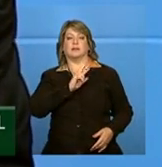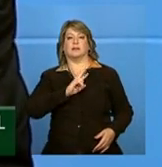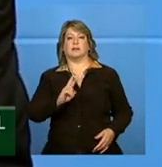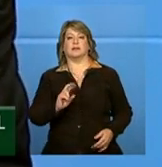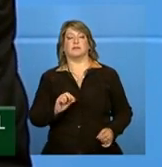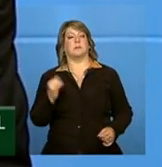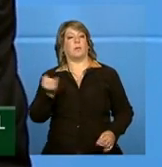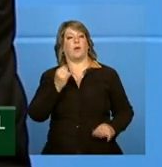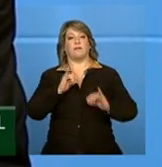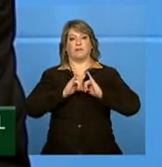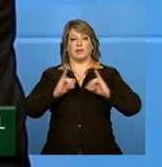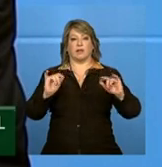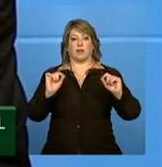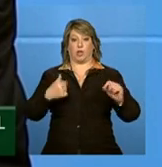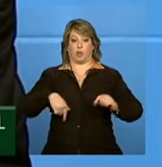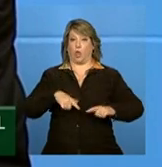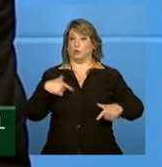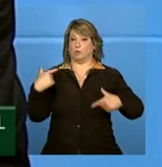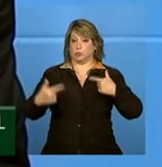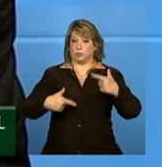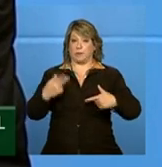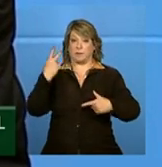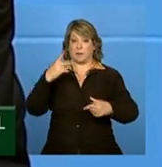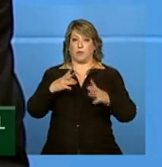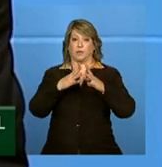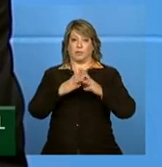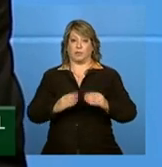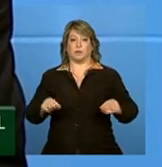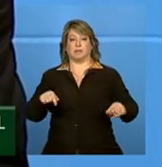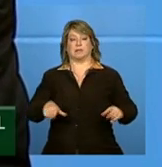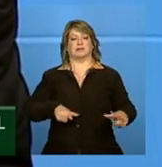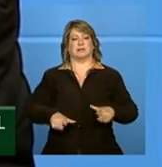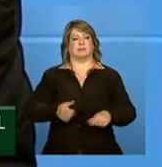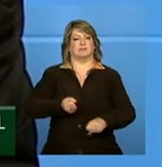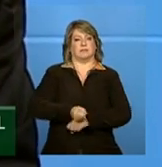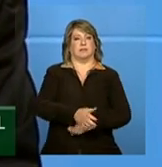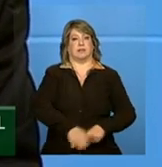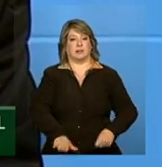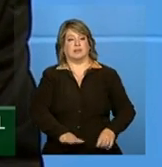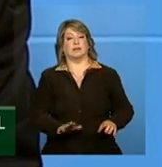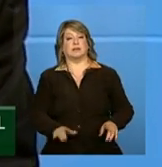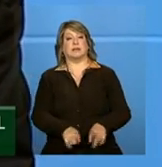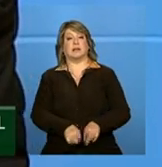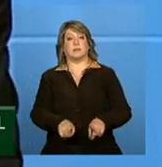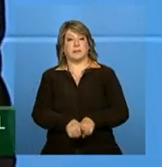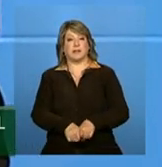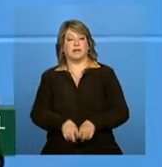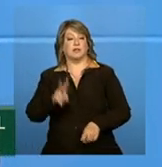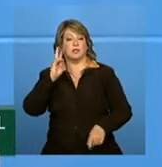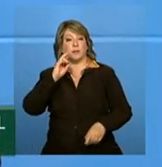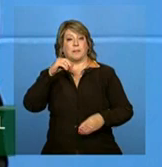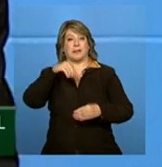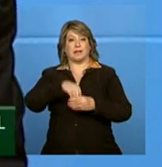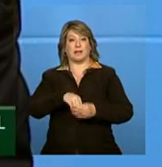dizer que, sim, lutamos para erradicar as piores formas de trabalho infantil no contexto da